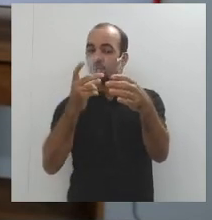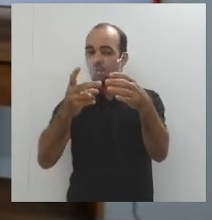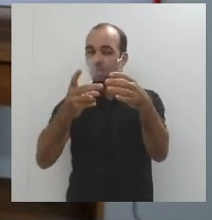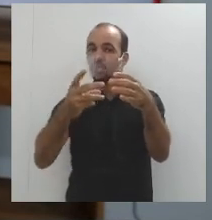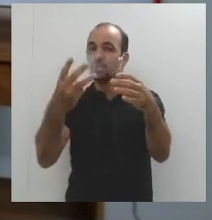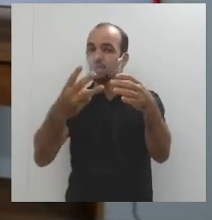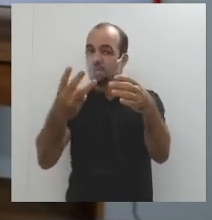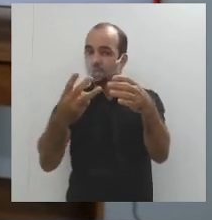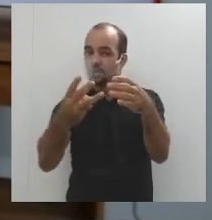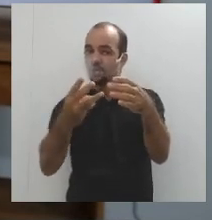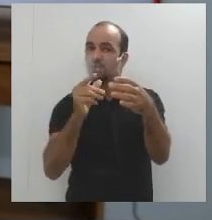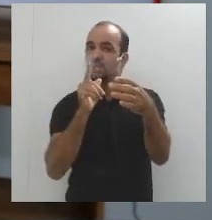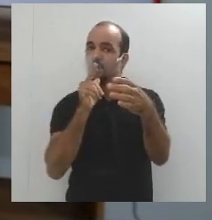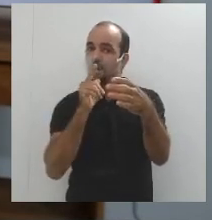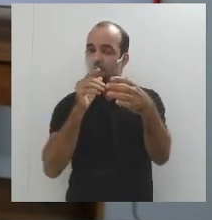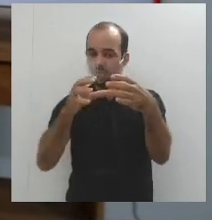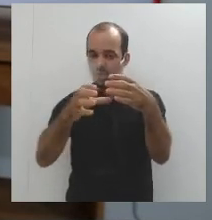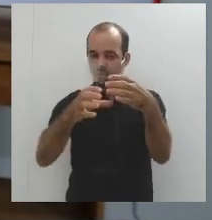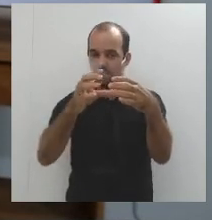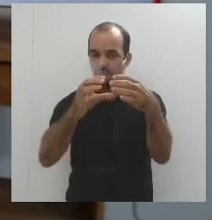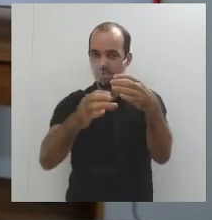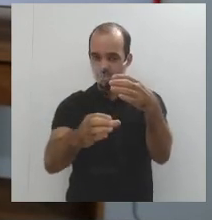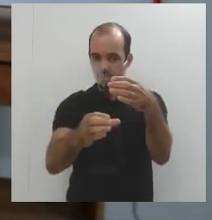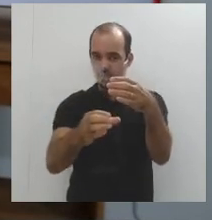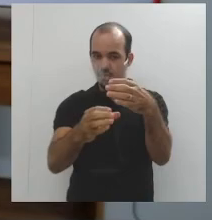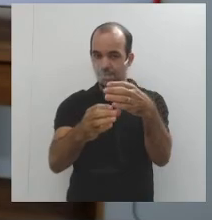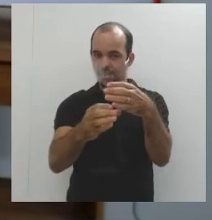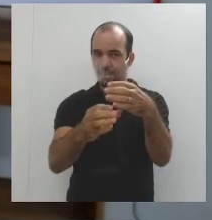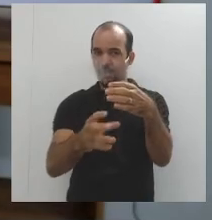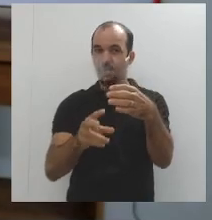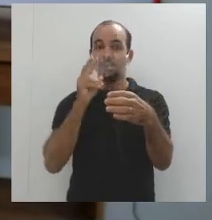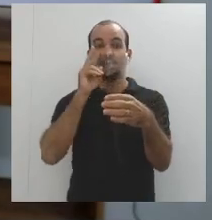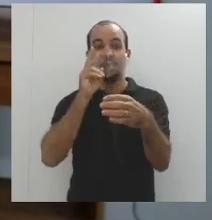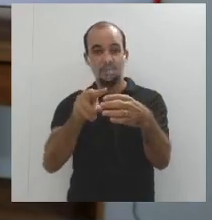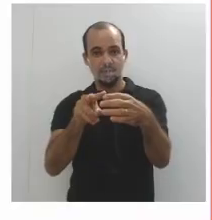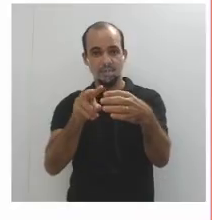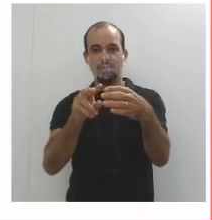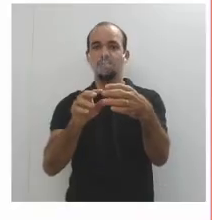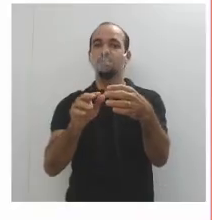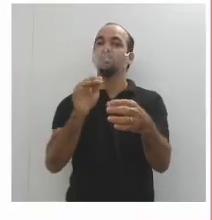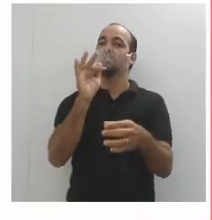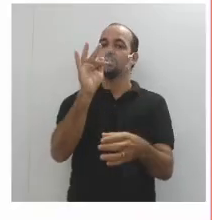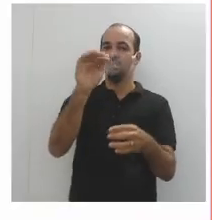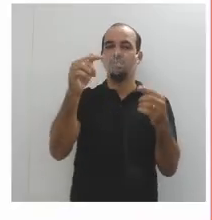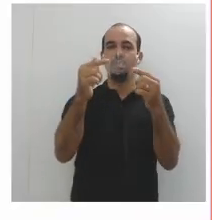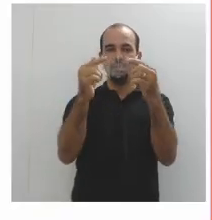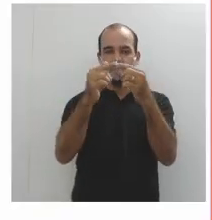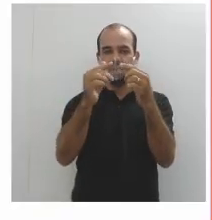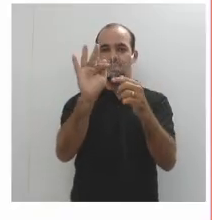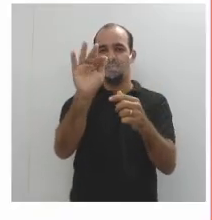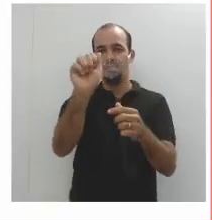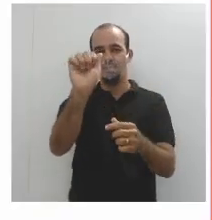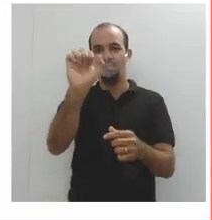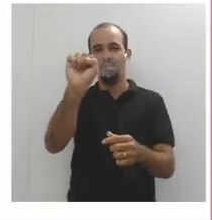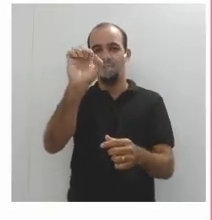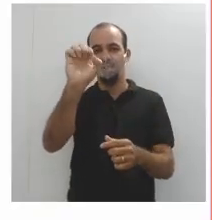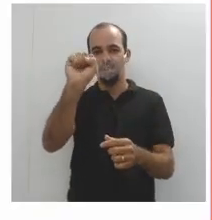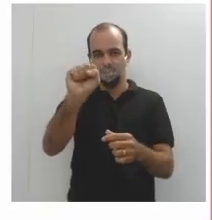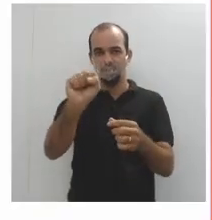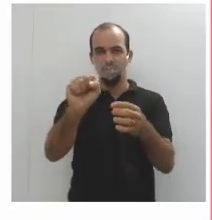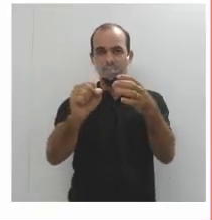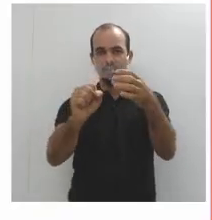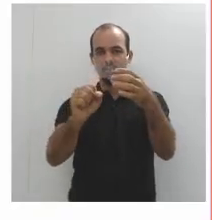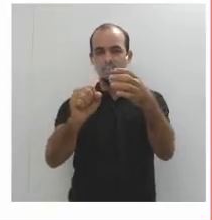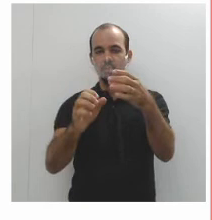fase cubos de gelo. Entretanto, corta aí no slide, eu tenho